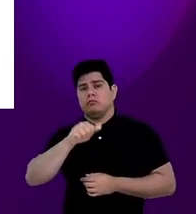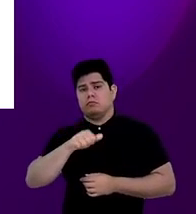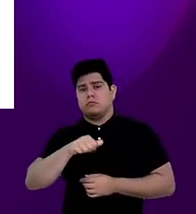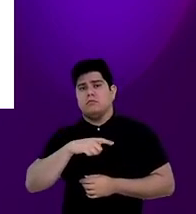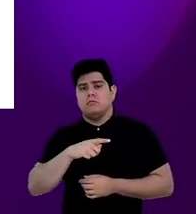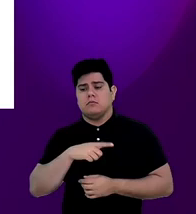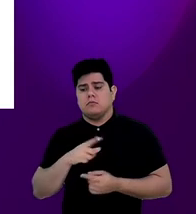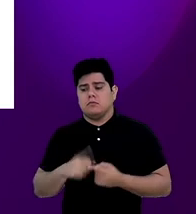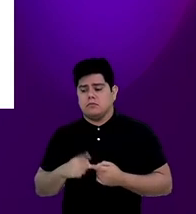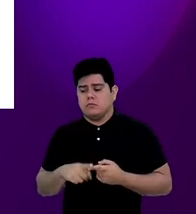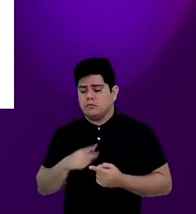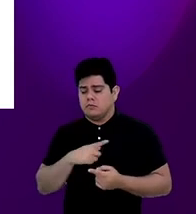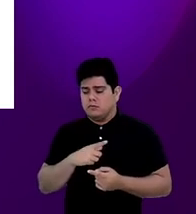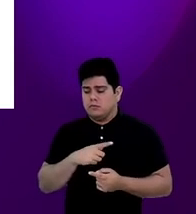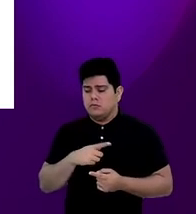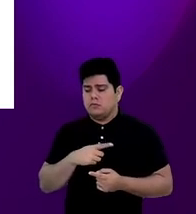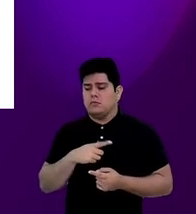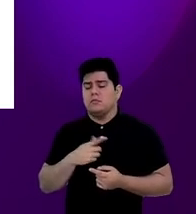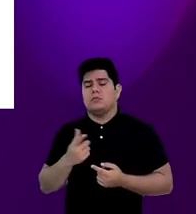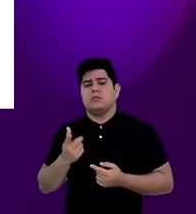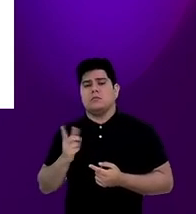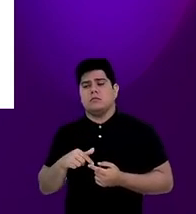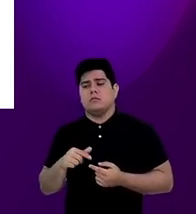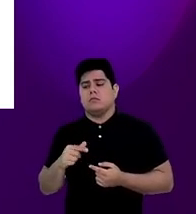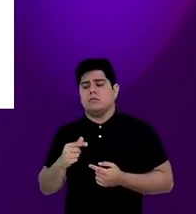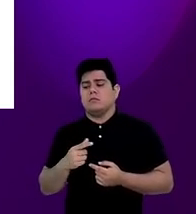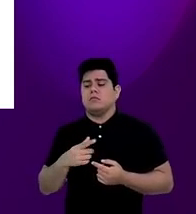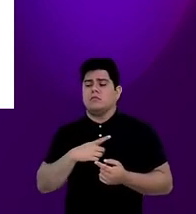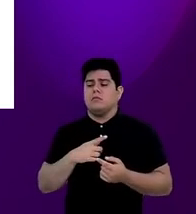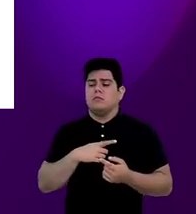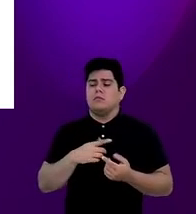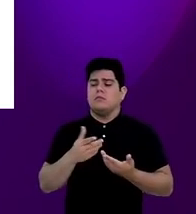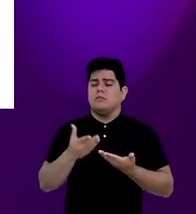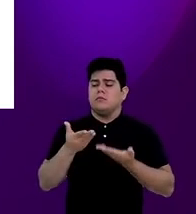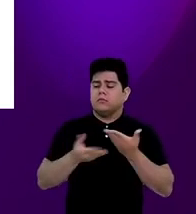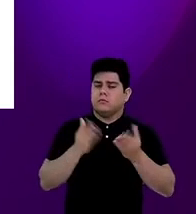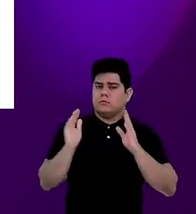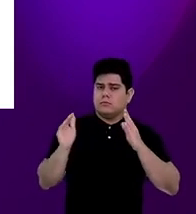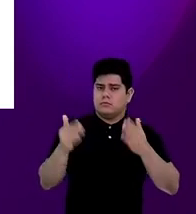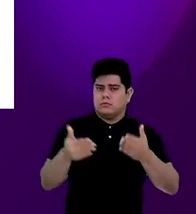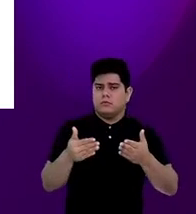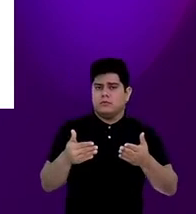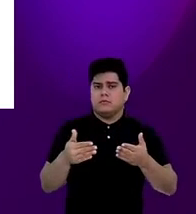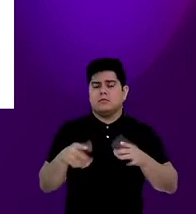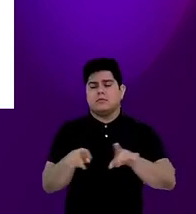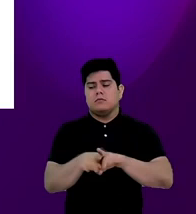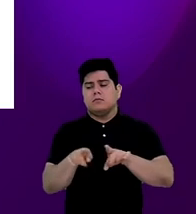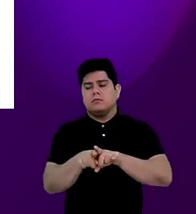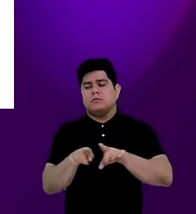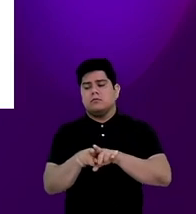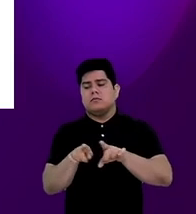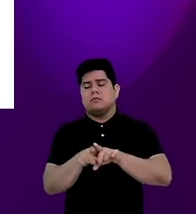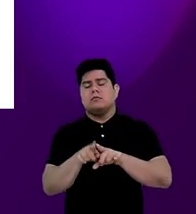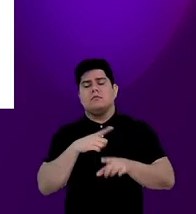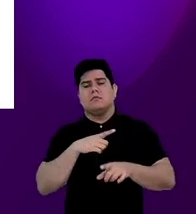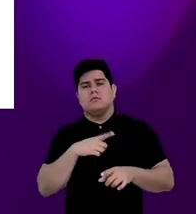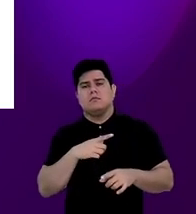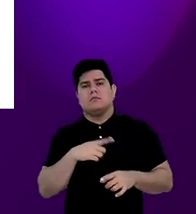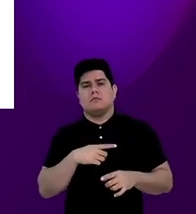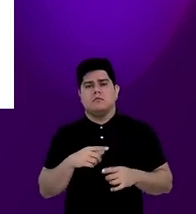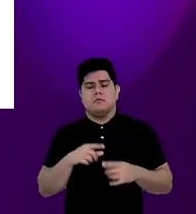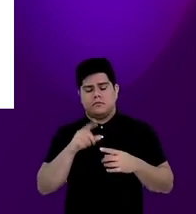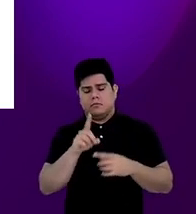evidência clínica foi o tocoetamab, um anticorpo biespecífico, que se liga aos GPRC5D e